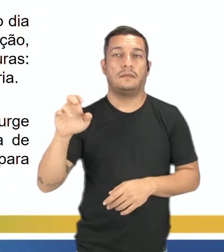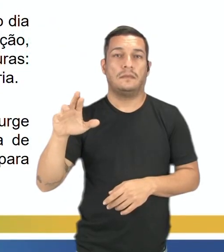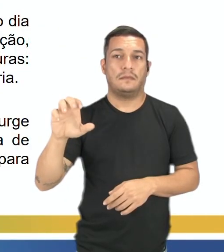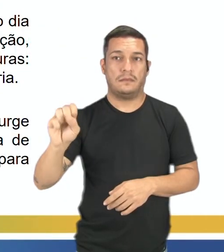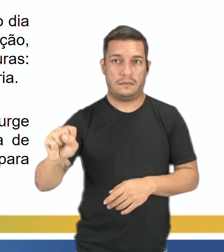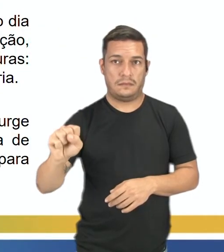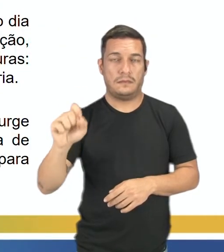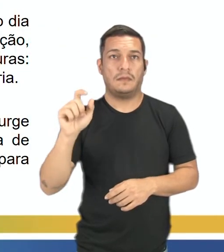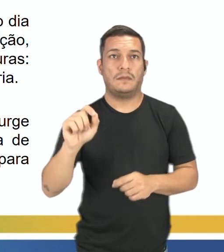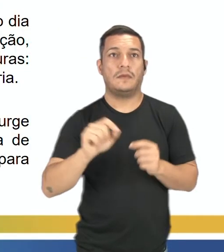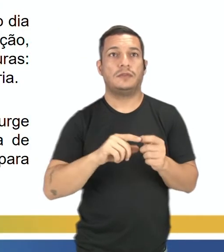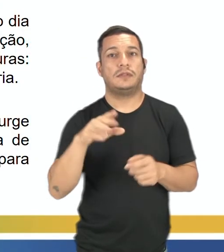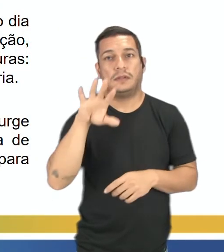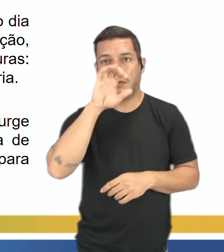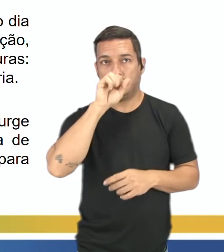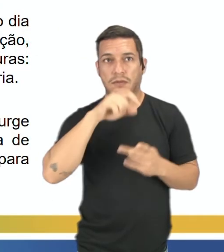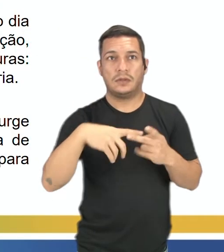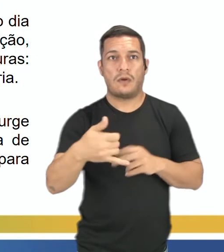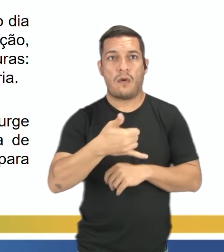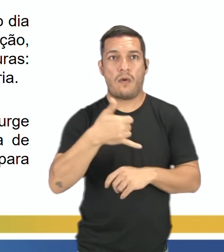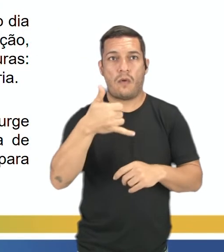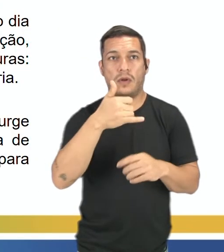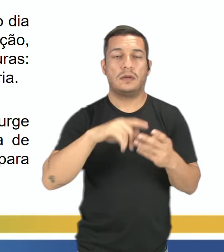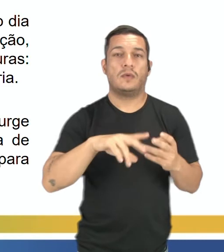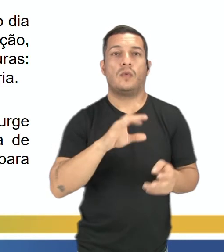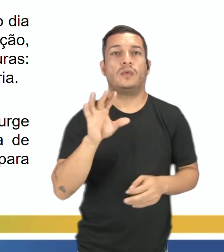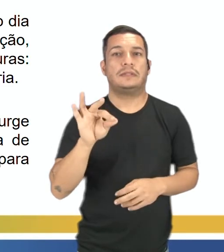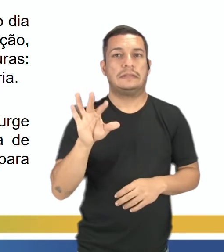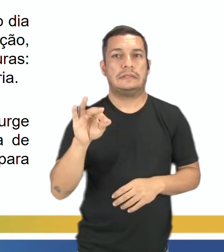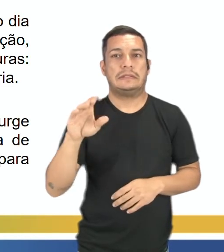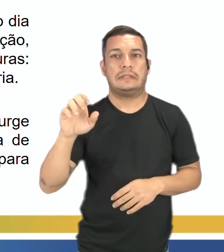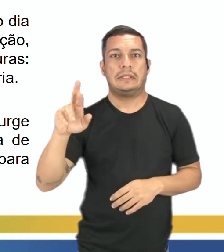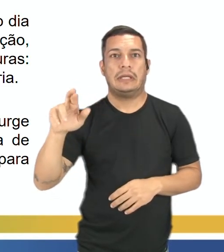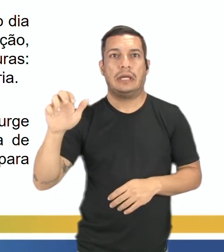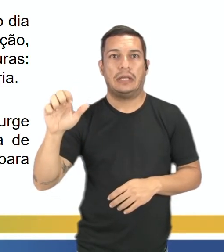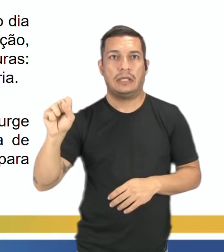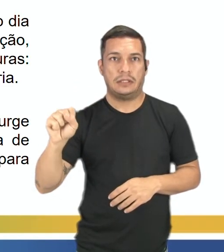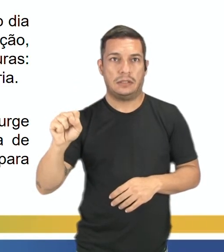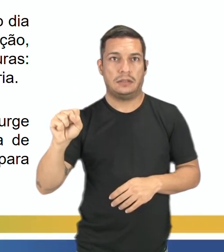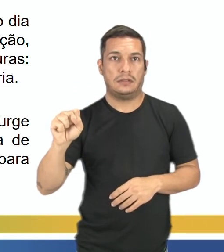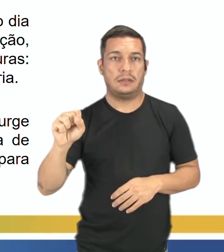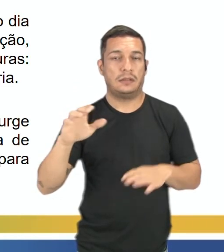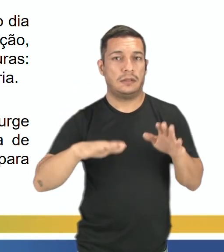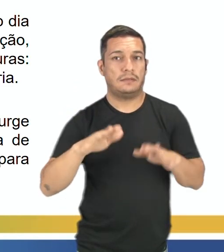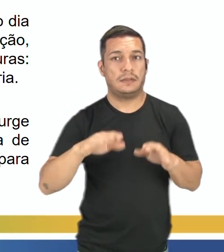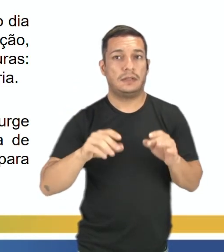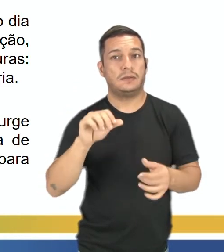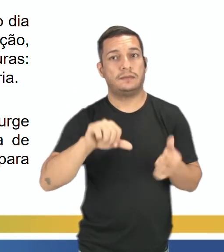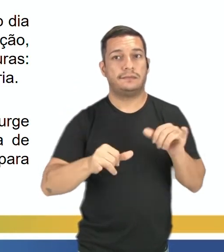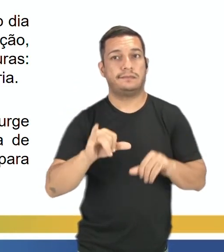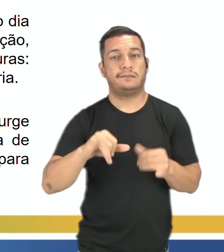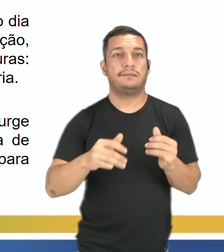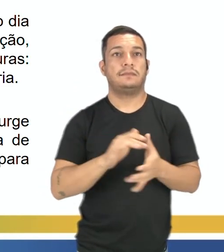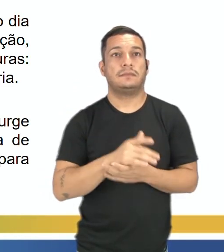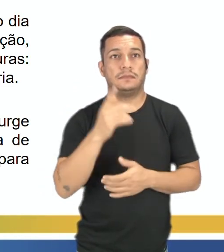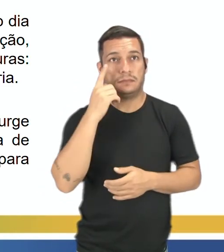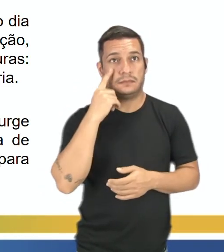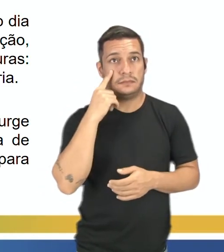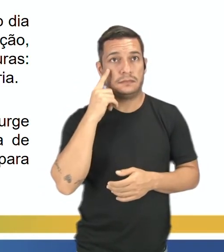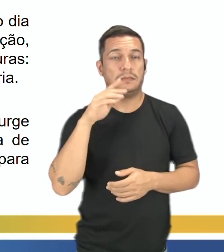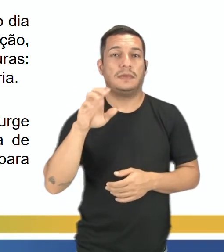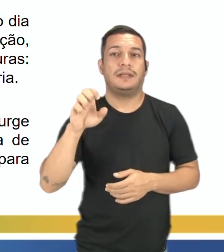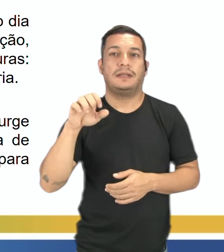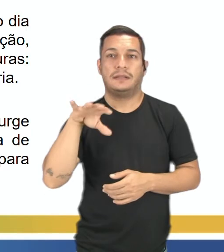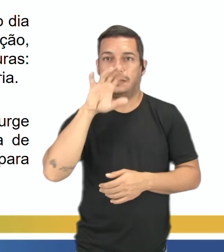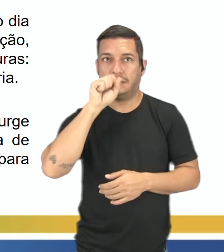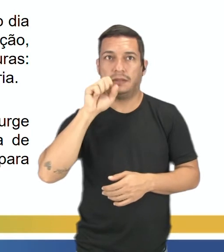eles podem se encontrar na forma de essências olhos ou seres dependendo da reação e dos reagentes vamos aqui só ver